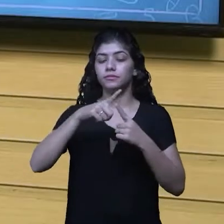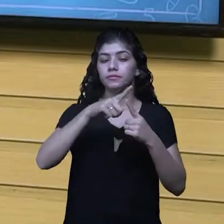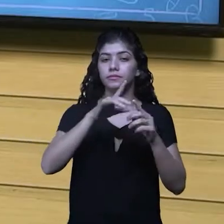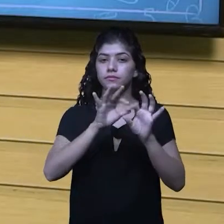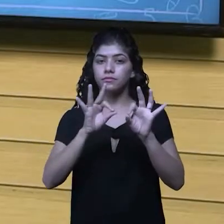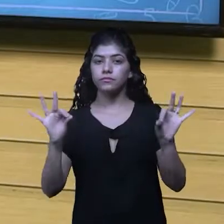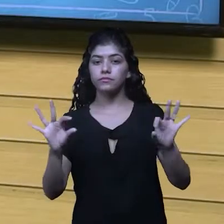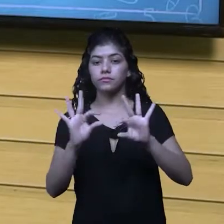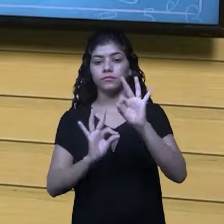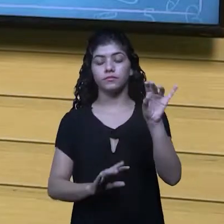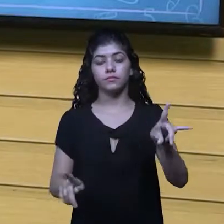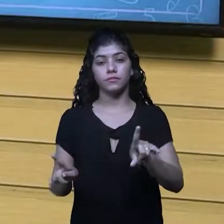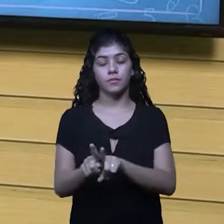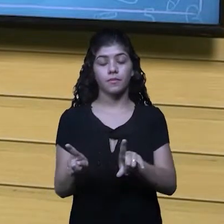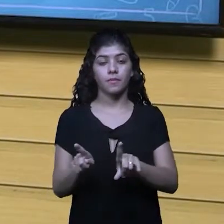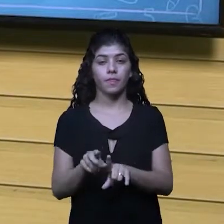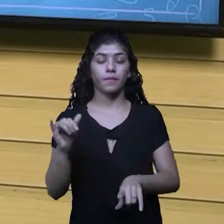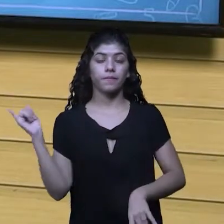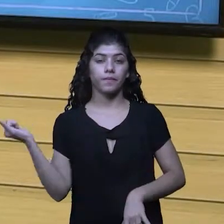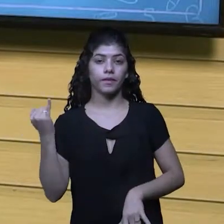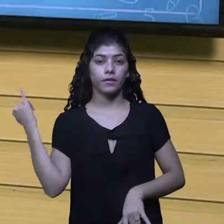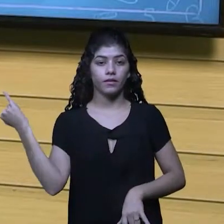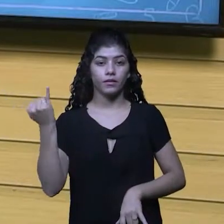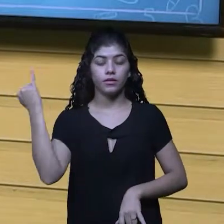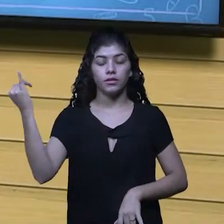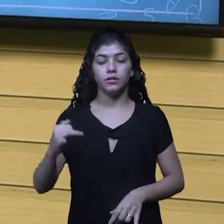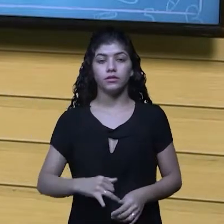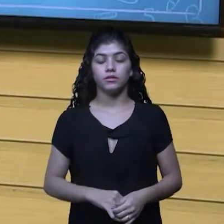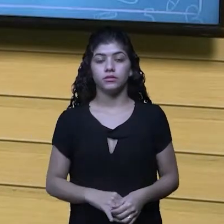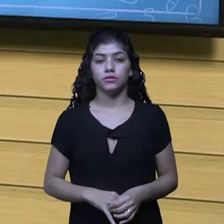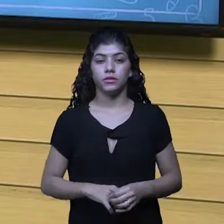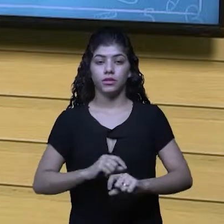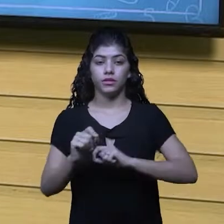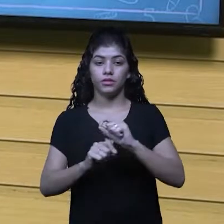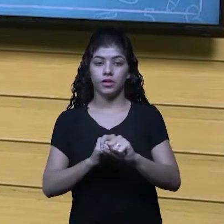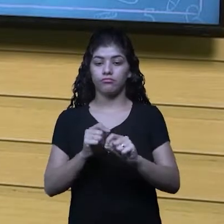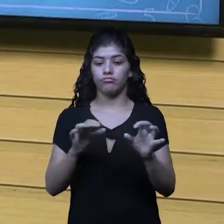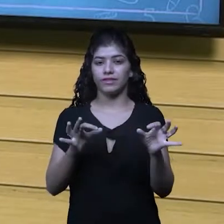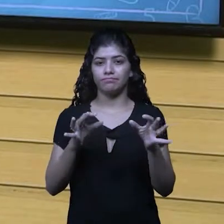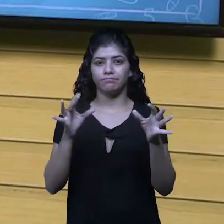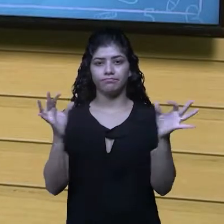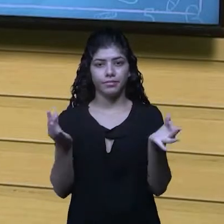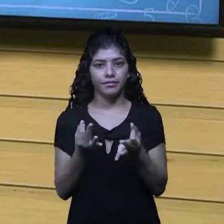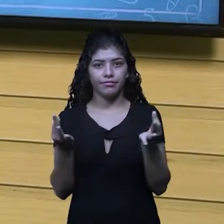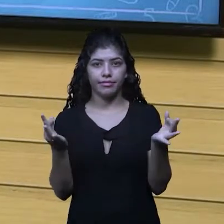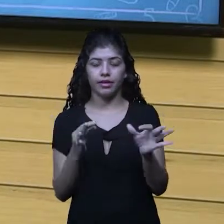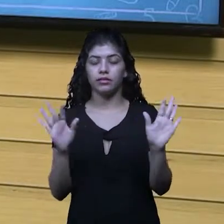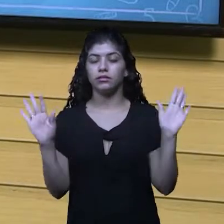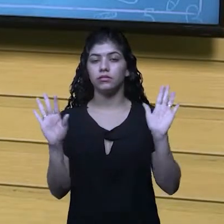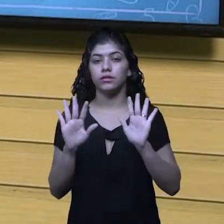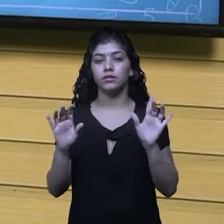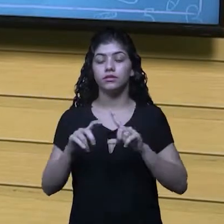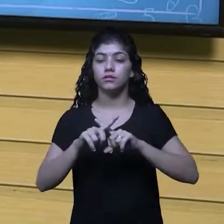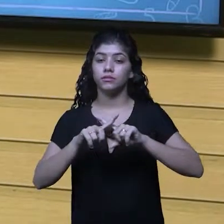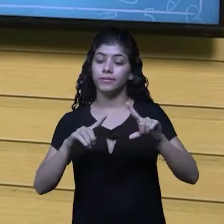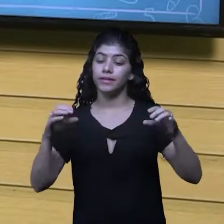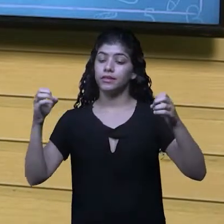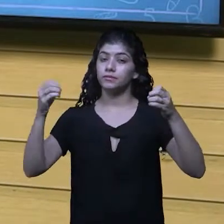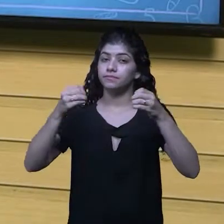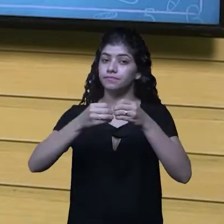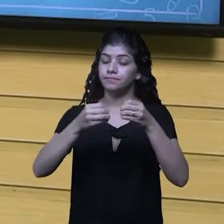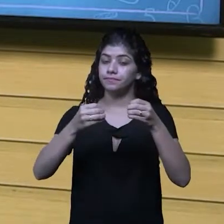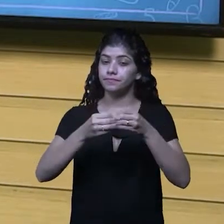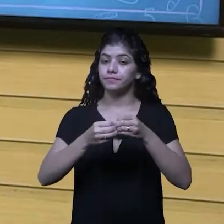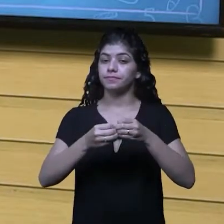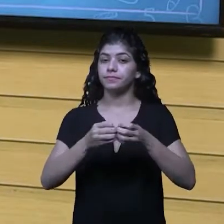mais importante que uma medida ela nunca é exata. Por mais próximo que seja do valor